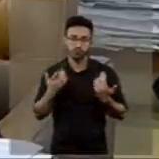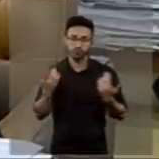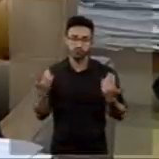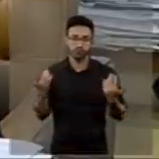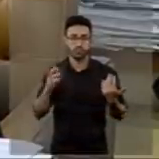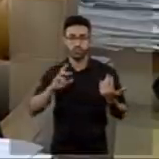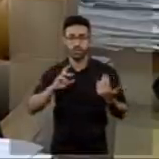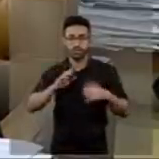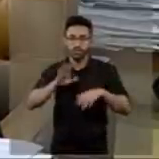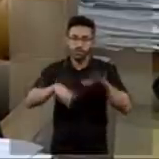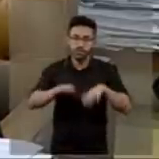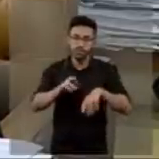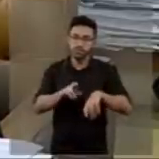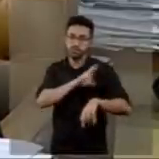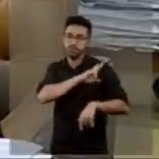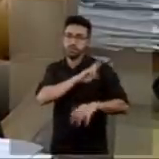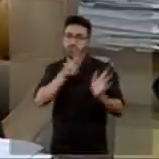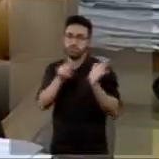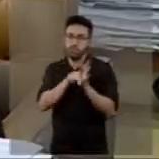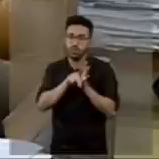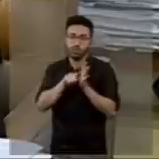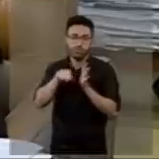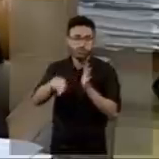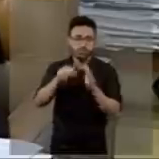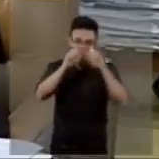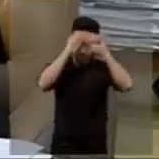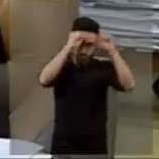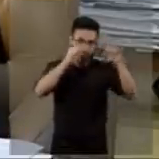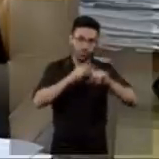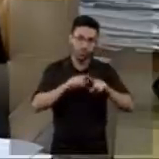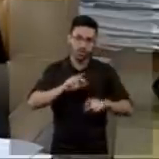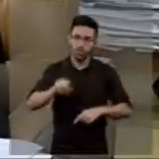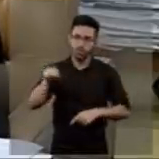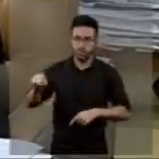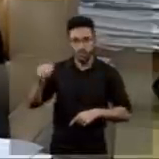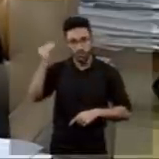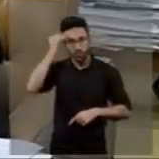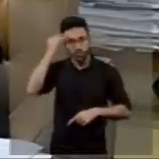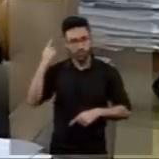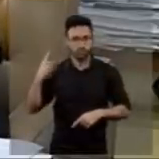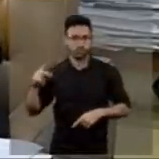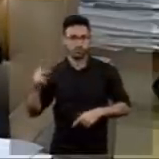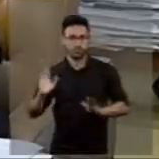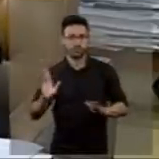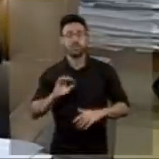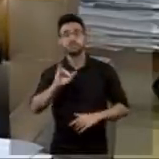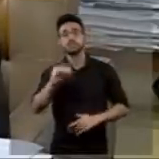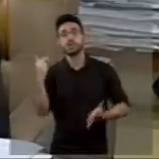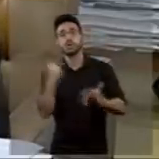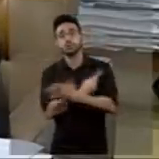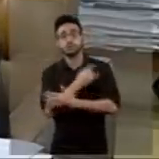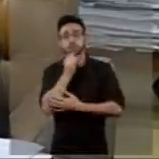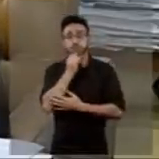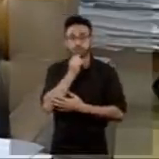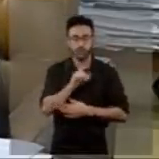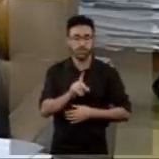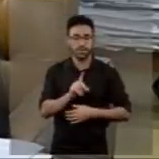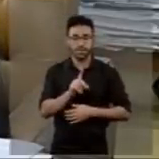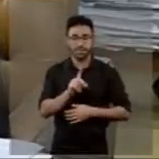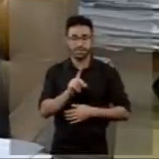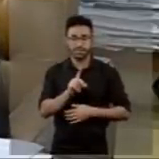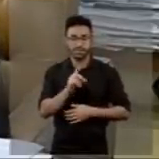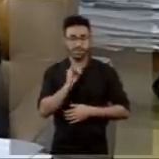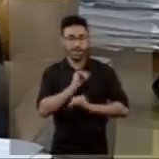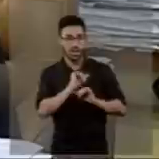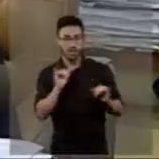e não à parte. Se, por exemplo, numa situação tal, a declaração de